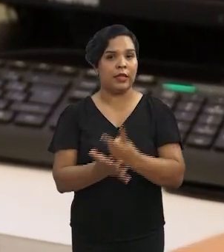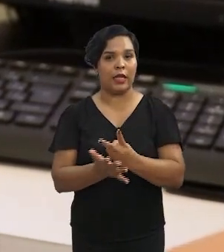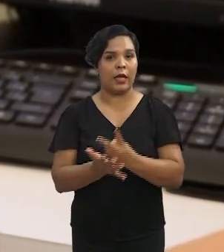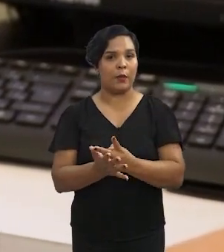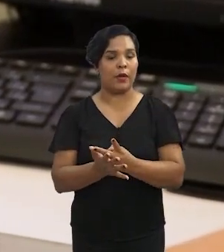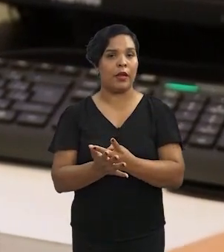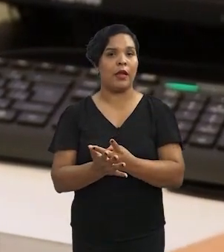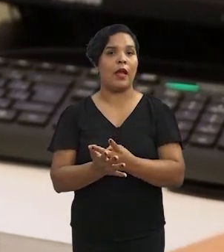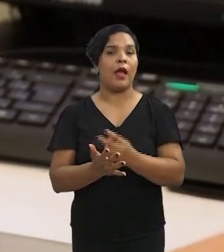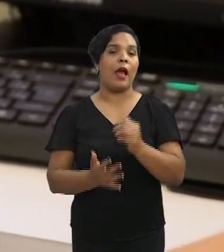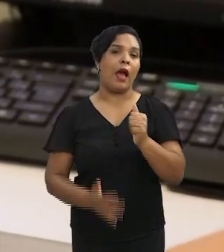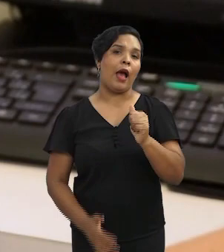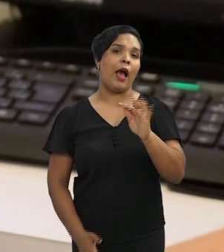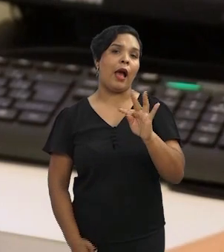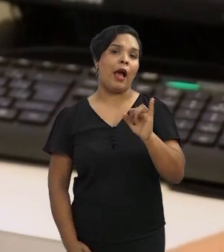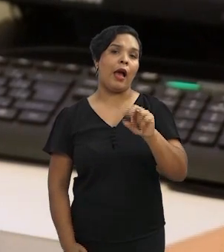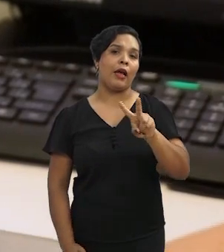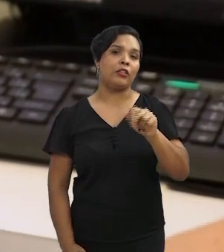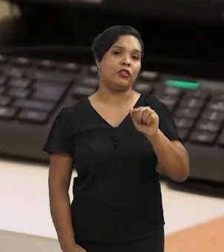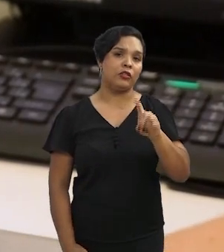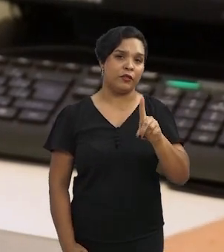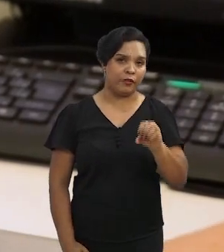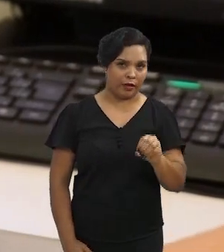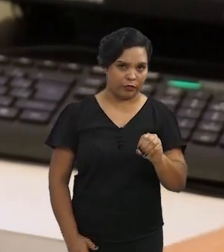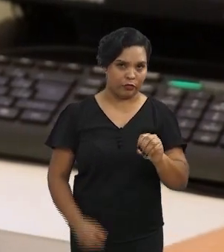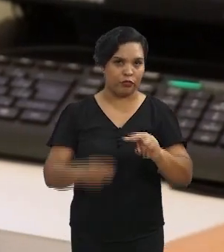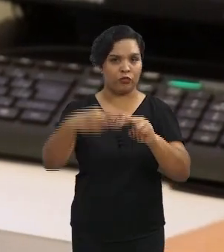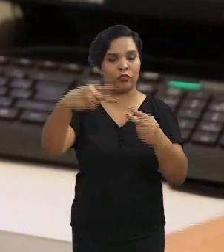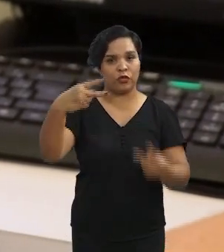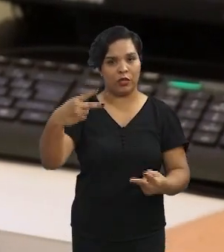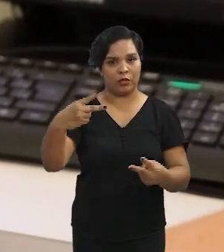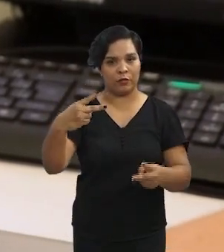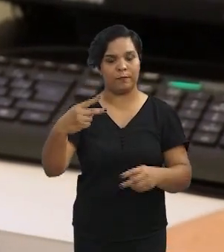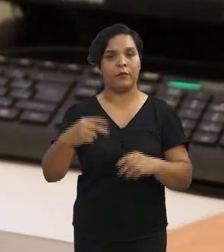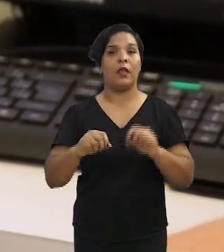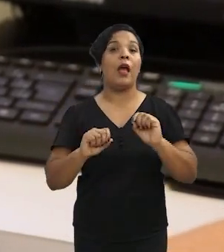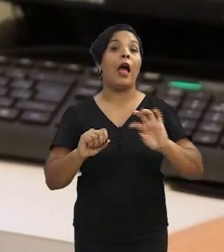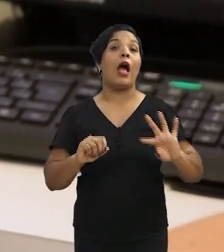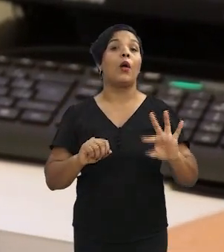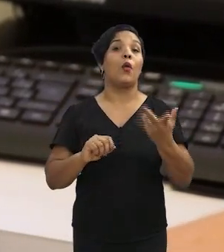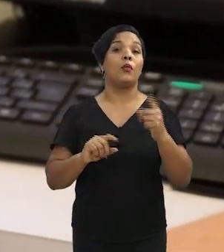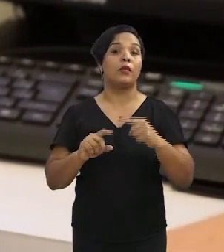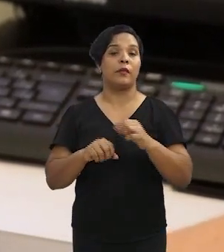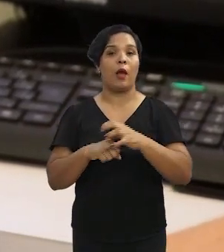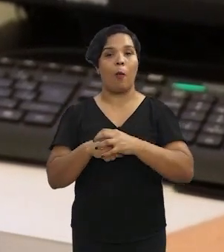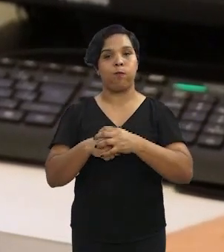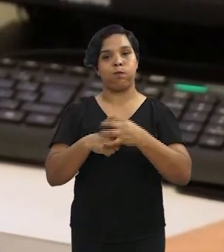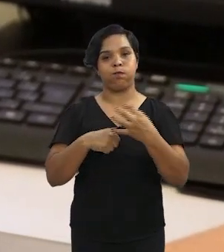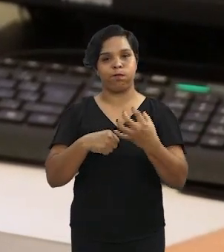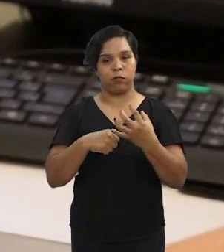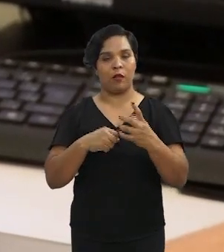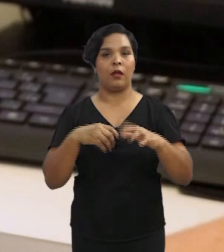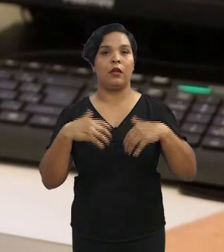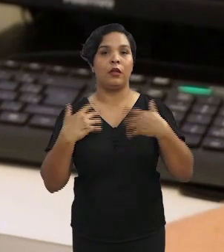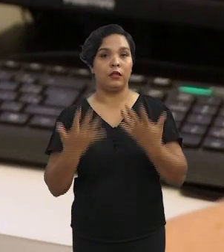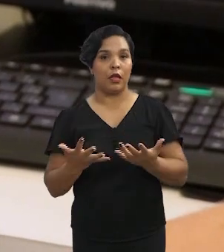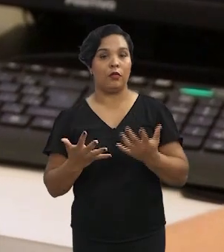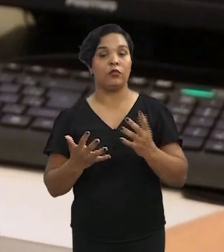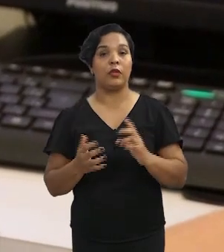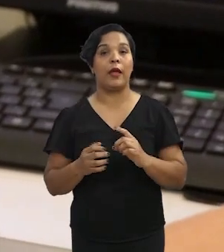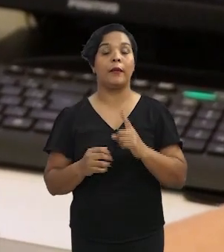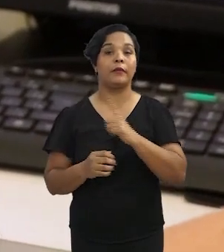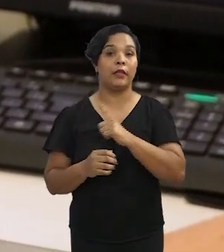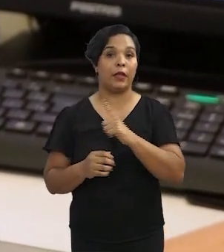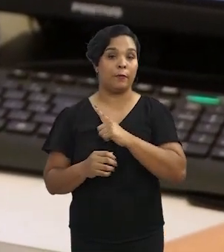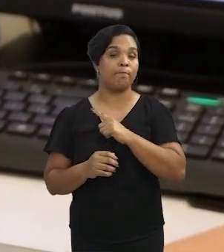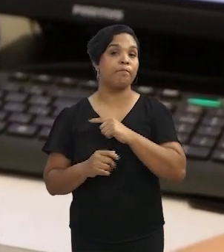desse receptor ativado, desse gene, está hiperexpressa. Trombose ocorre por causa de inflamação. Então, de cara,